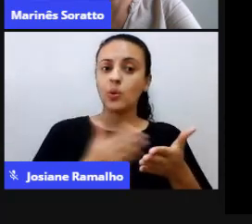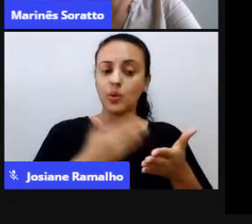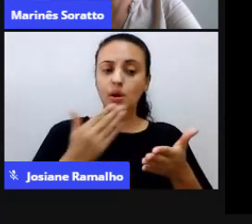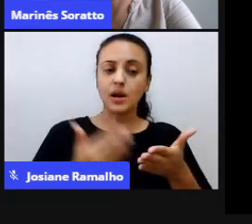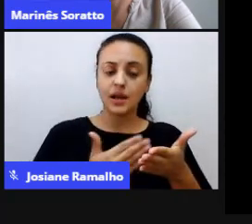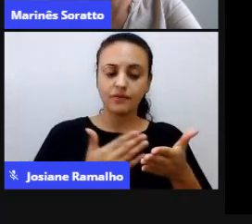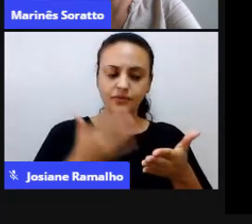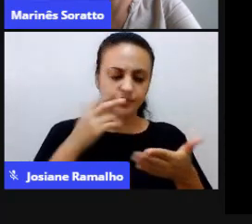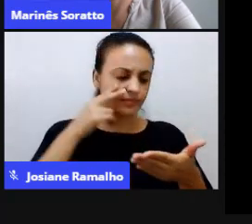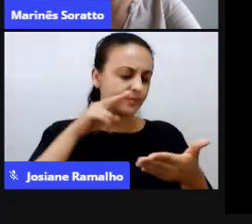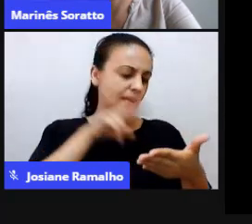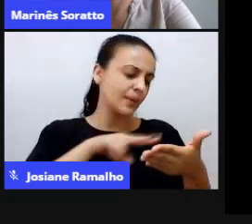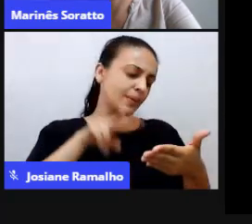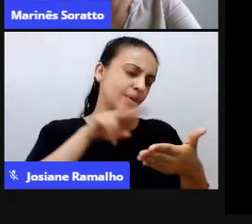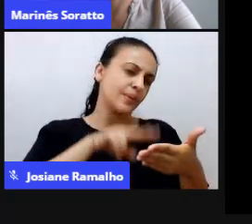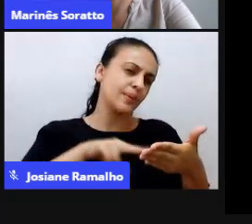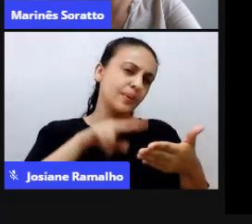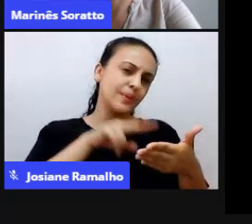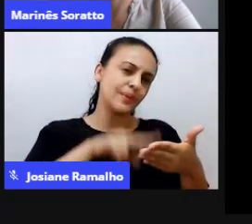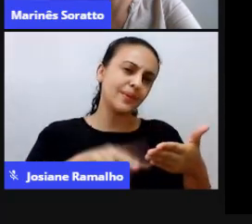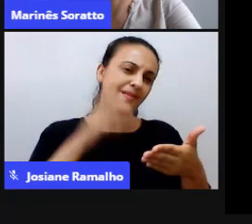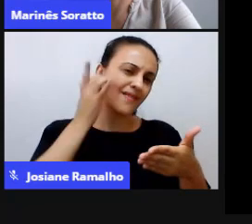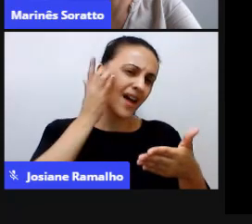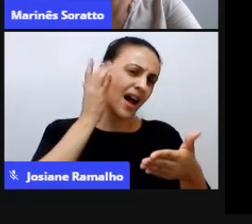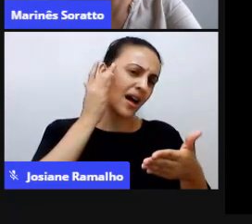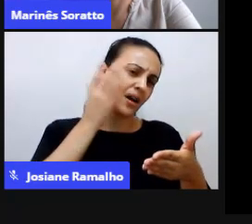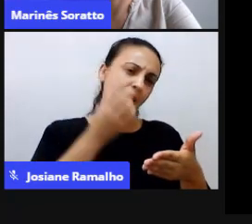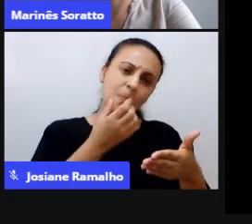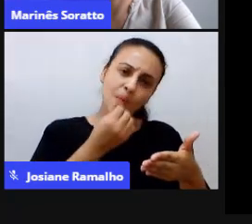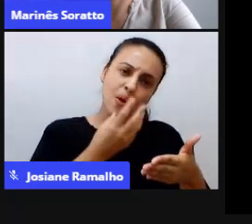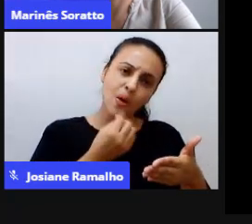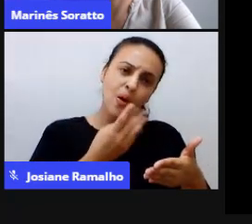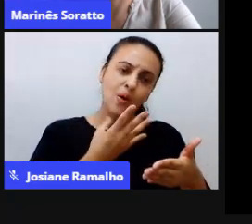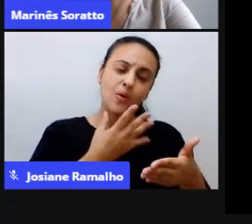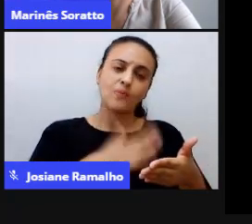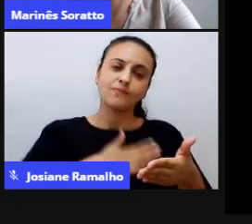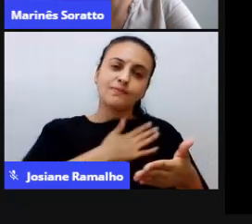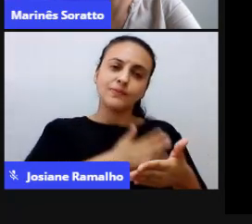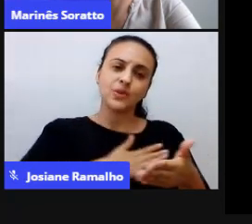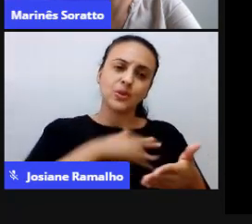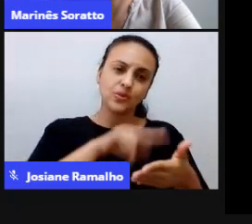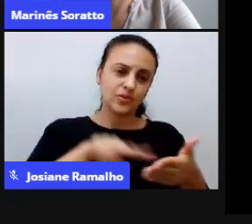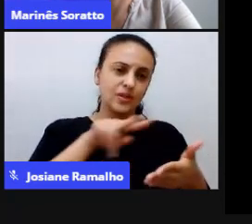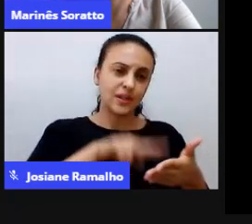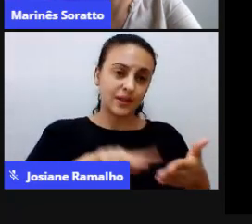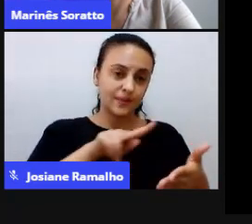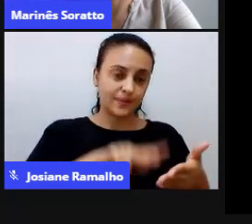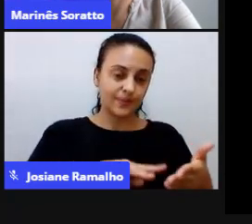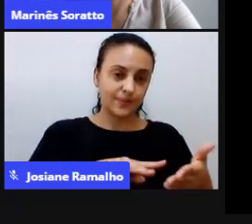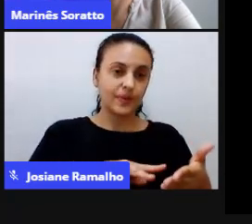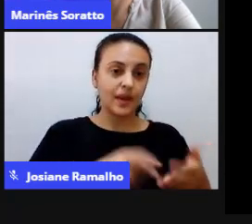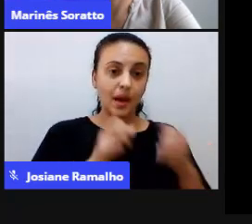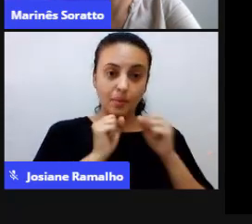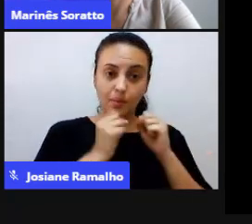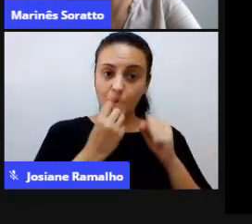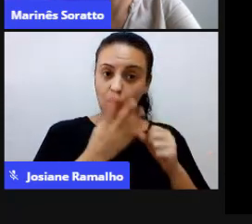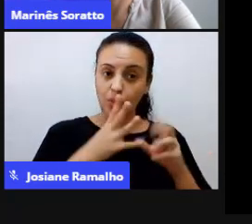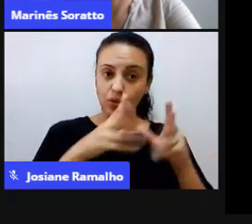atualizando, né, para nós estarmos assim atuando com os nossos alunos indígenas,